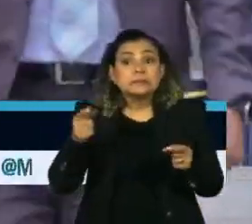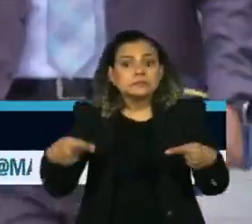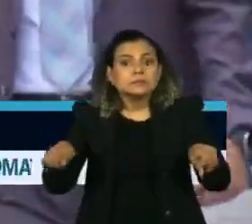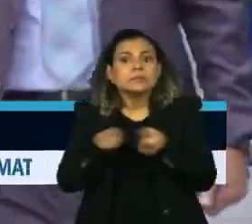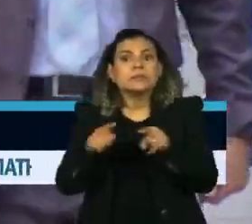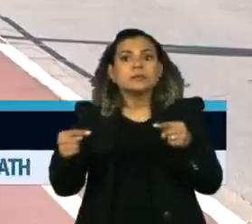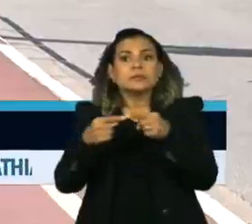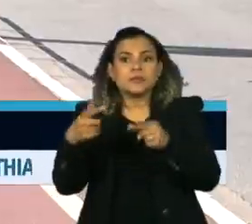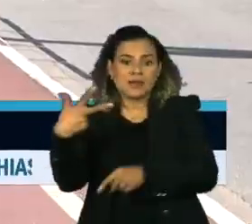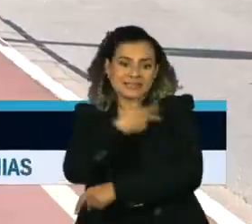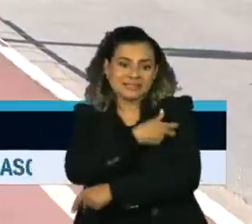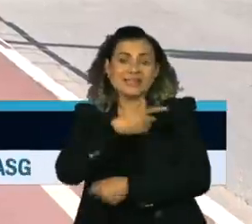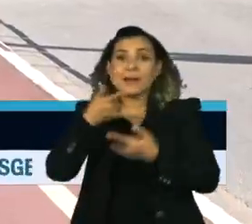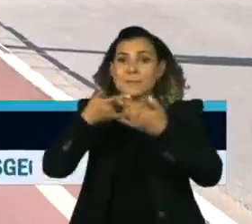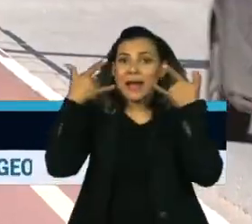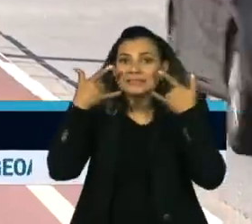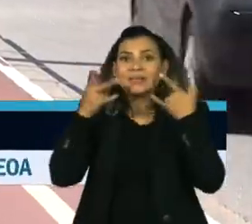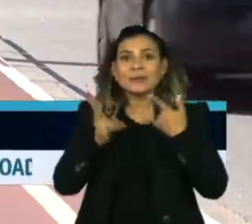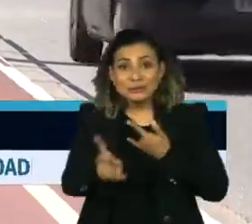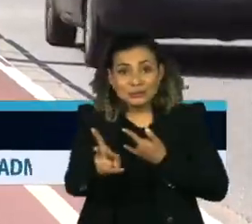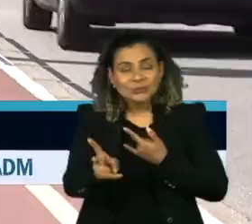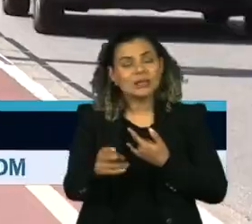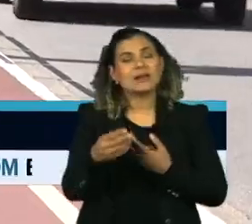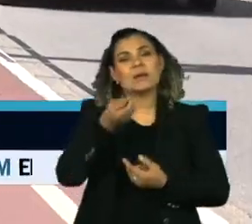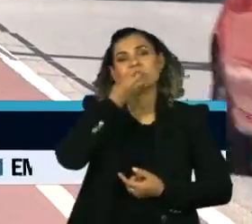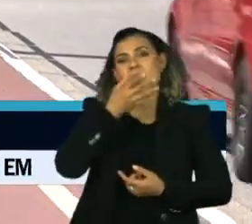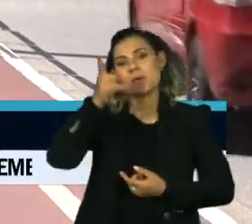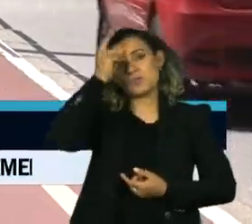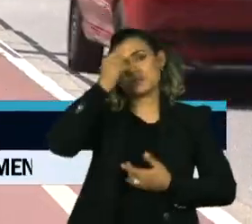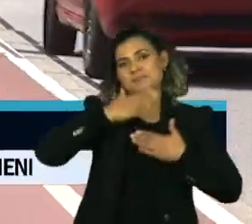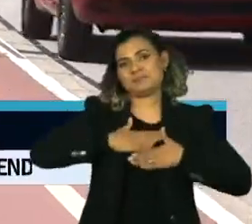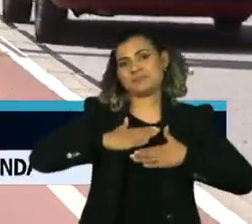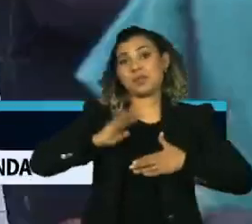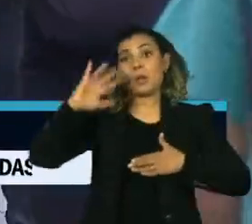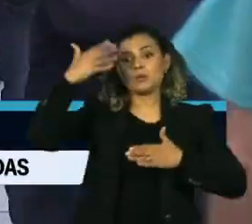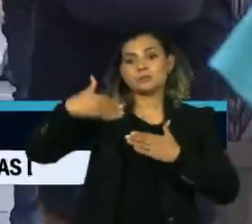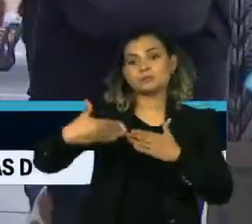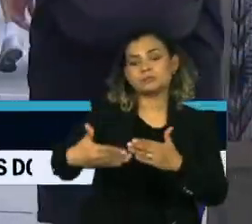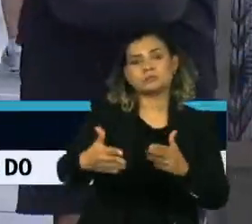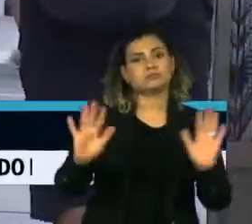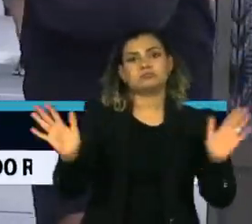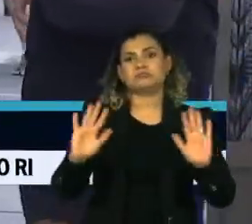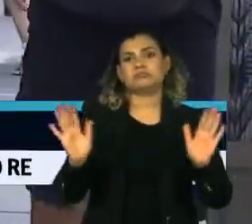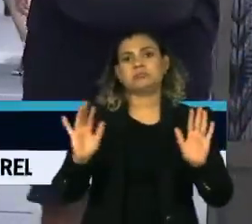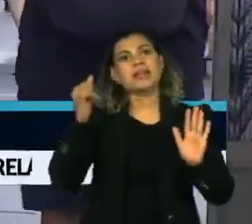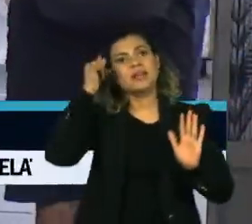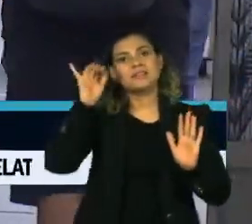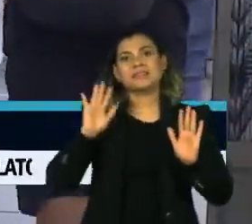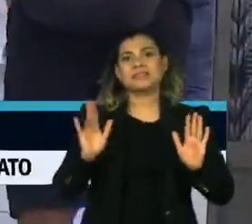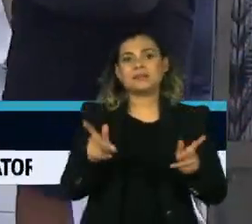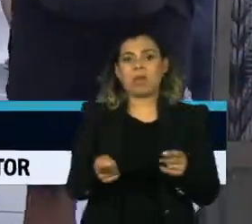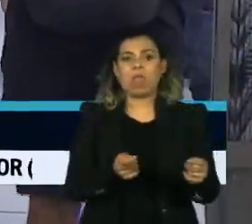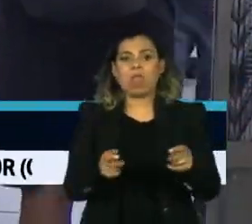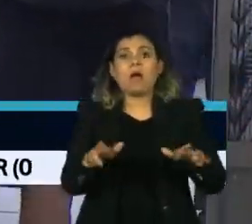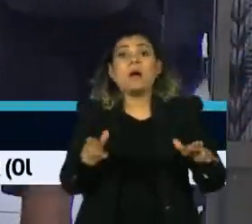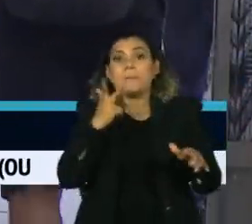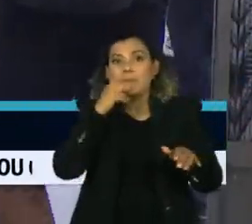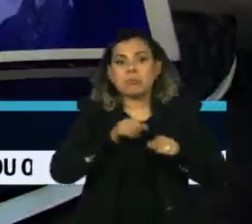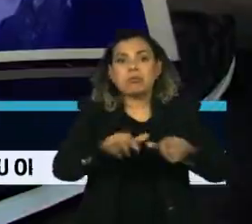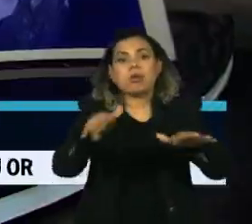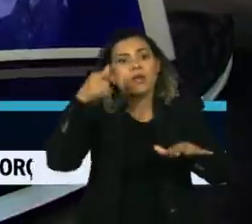Eles talvez a gente pudesse até ter menos receio do que pode acontecer em relação à quando chegou essas variantes aos começa a se